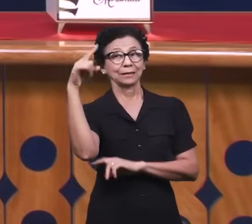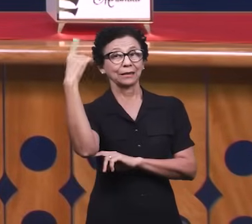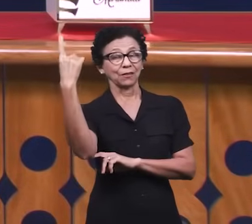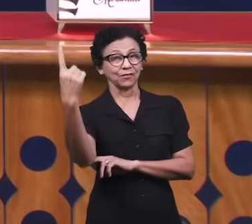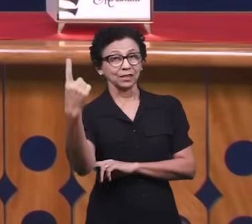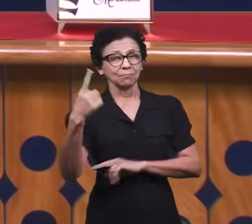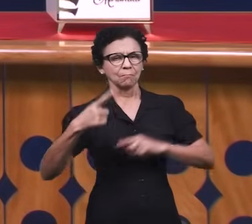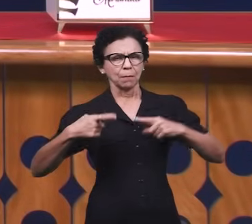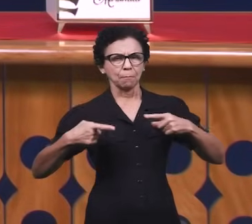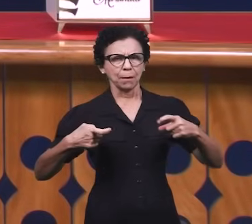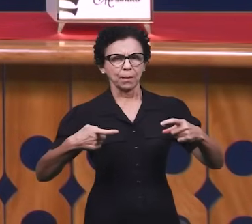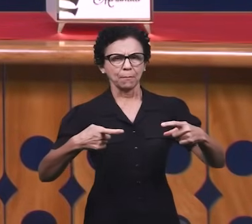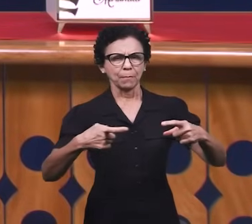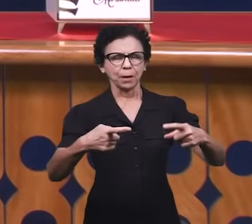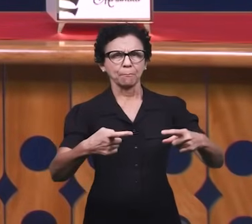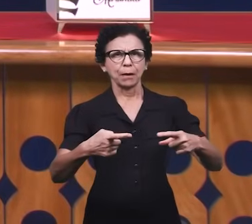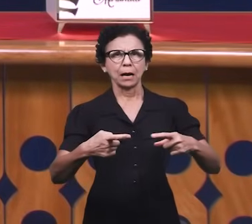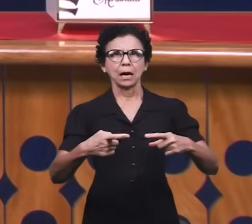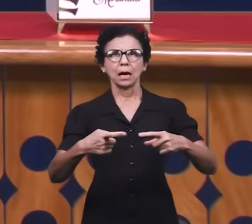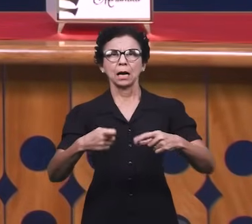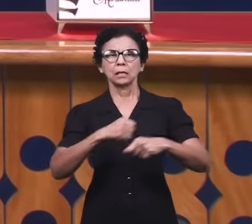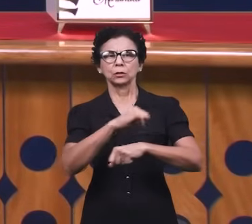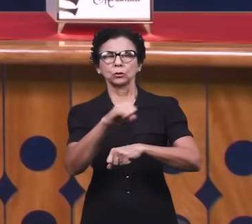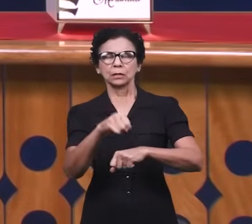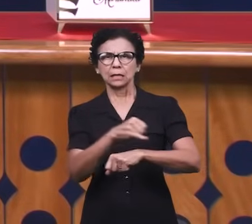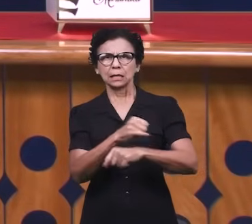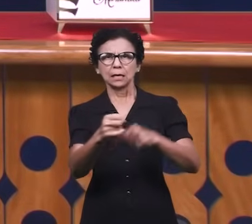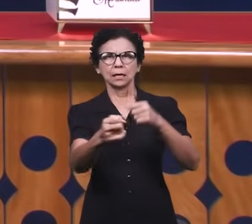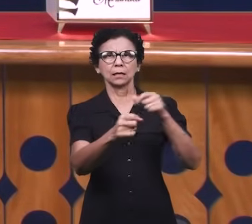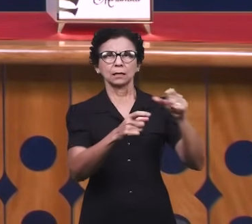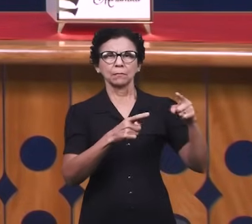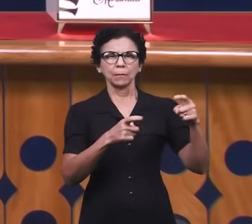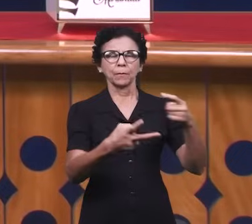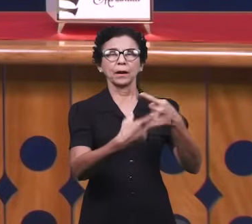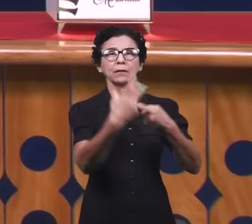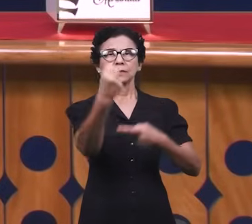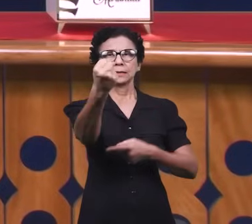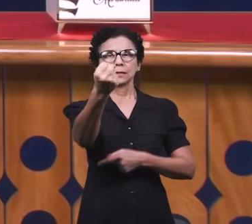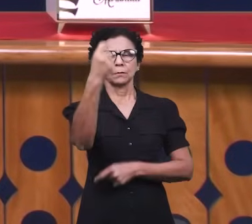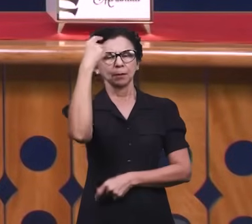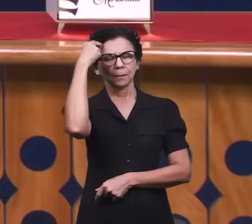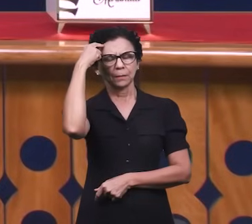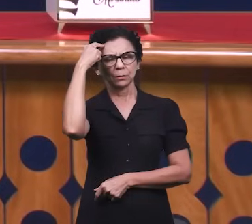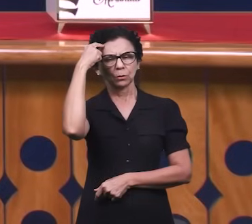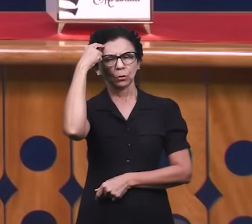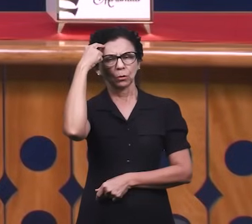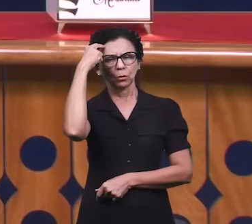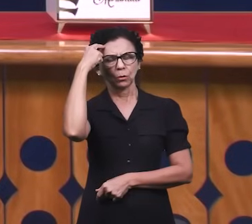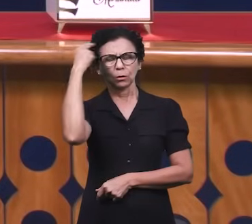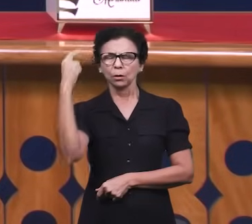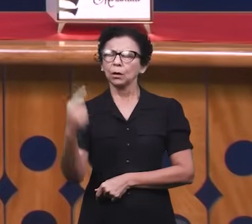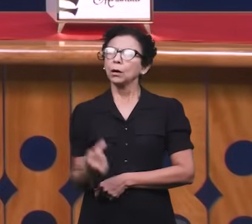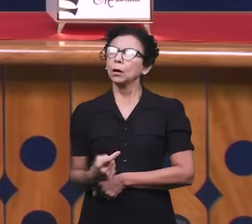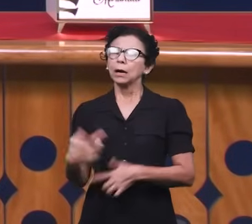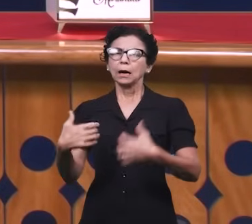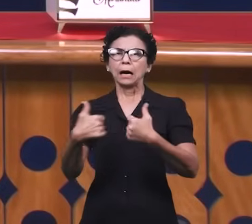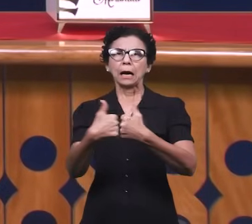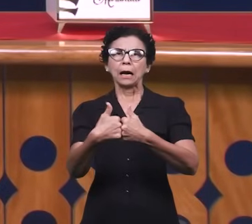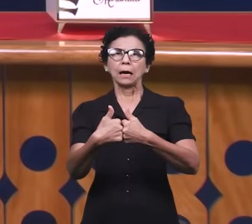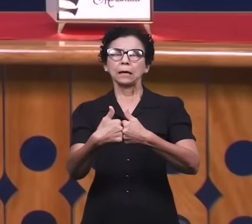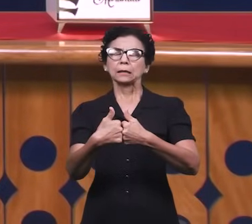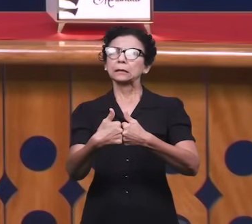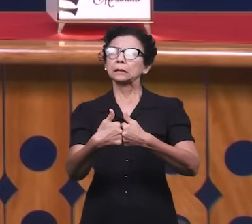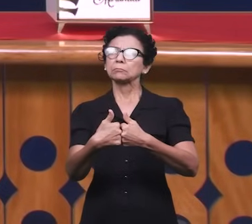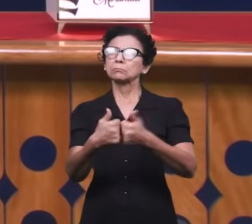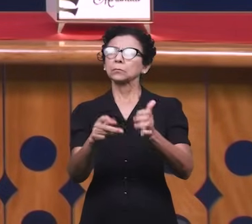Jerusalém, e teve no seu coração buscar a arca do Senhor. A arca de